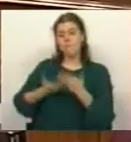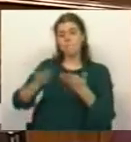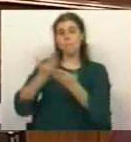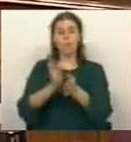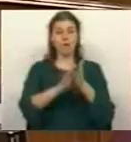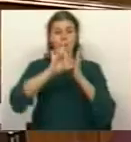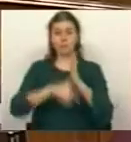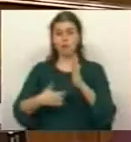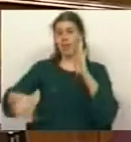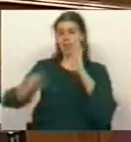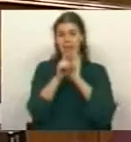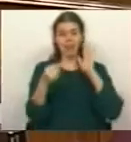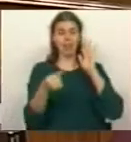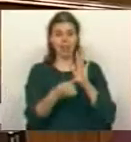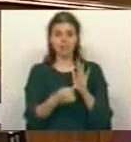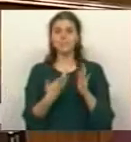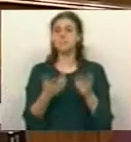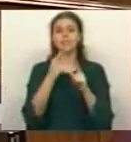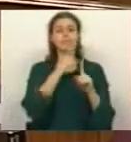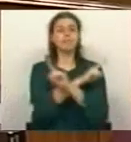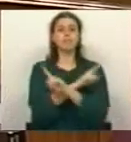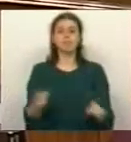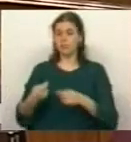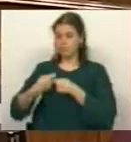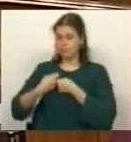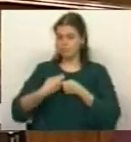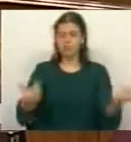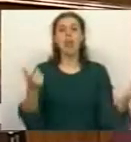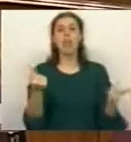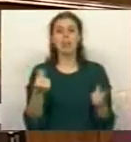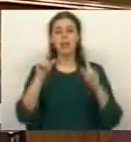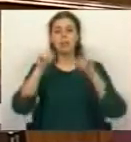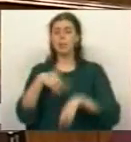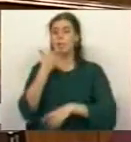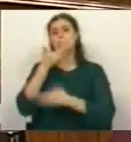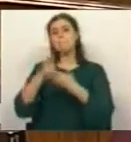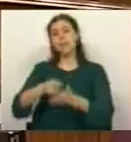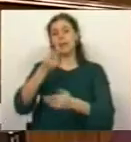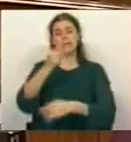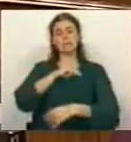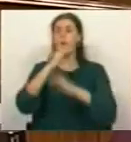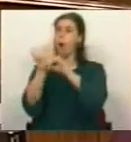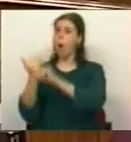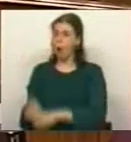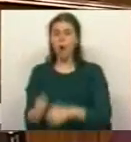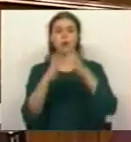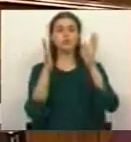através deste projeto de lei, a proibição da distribuição de dividendos e outras remunerações acionistas